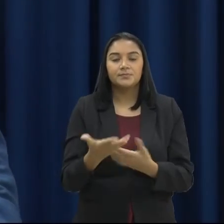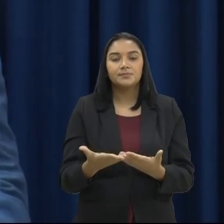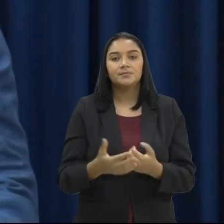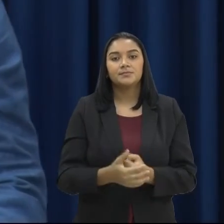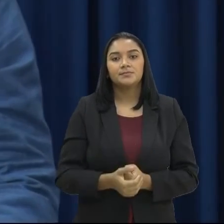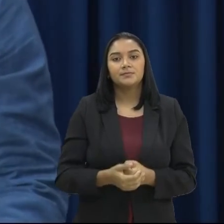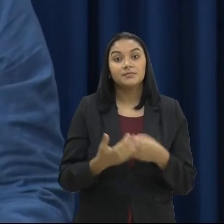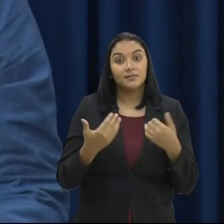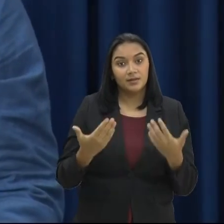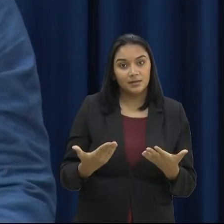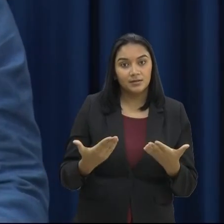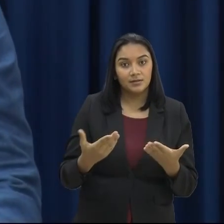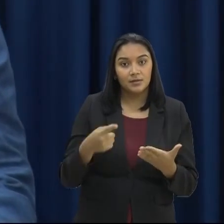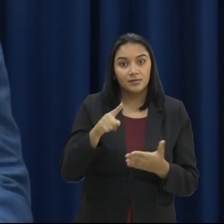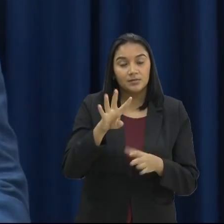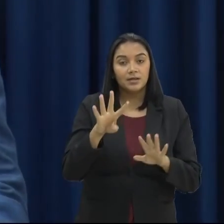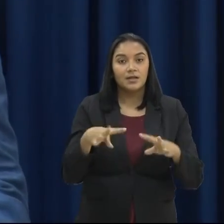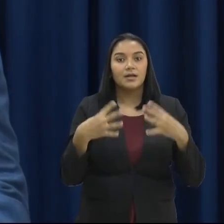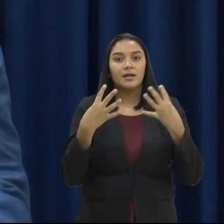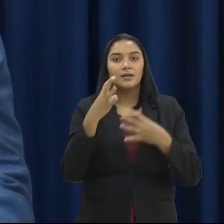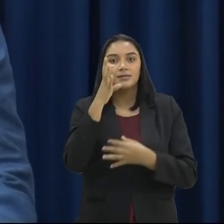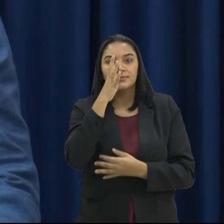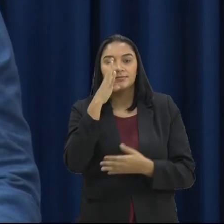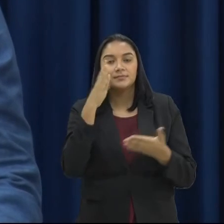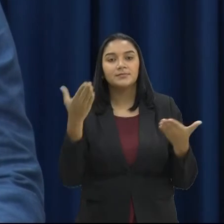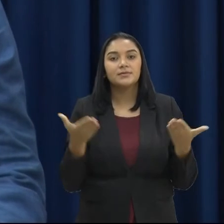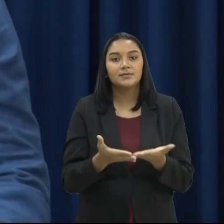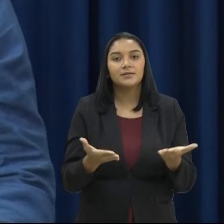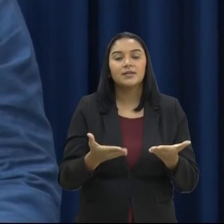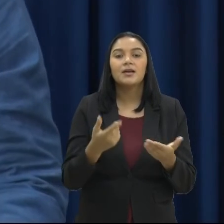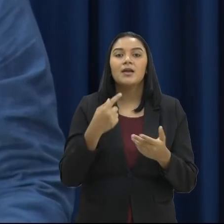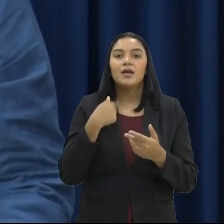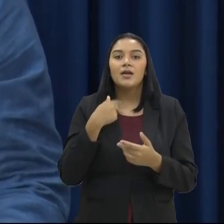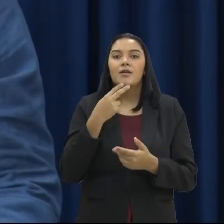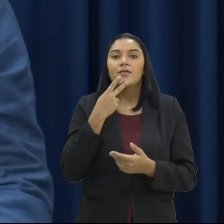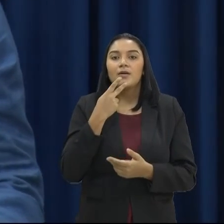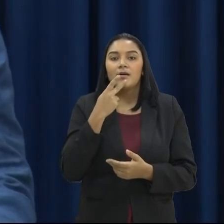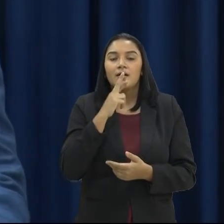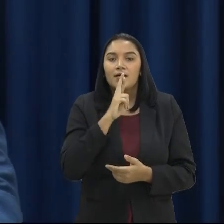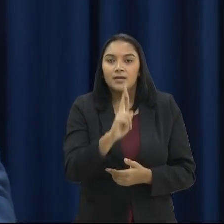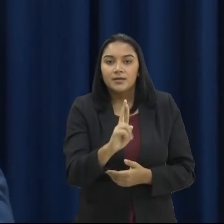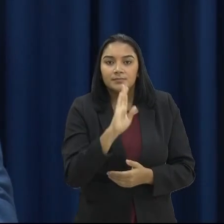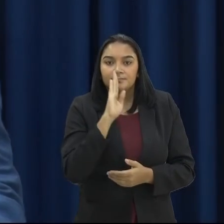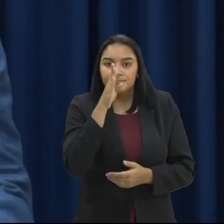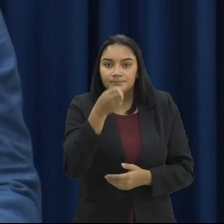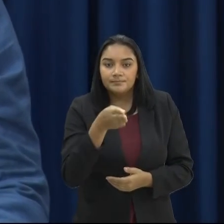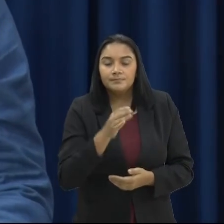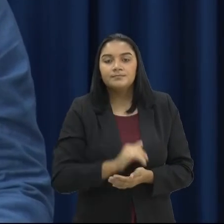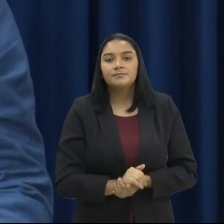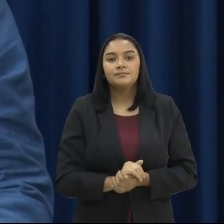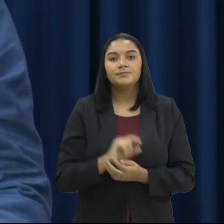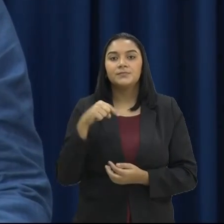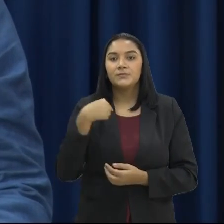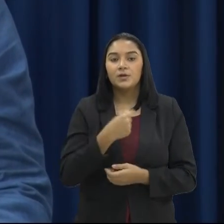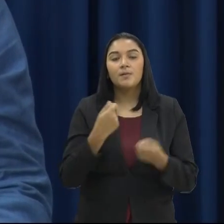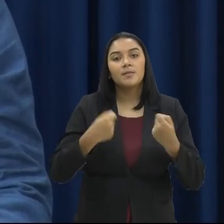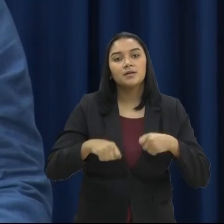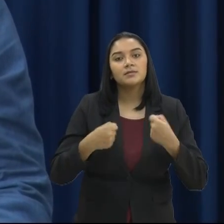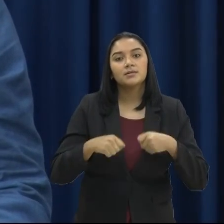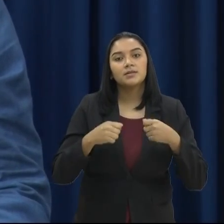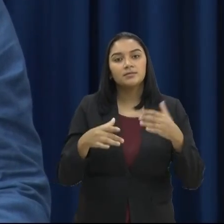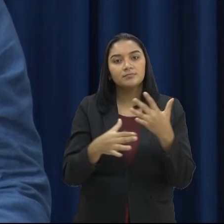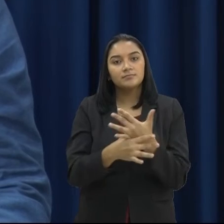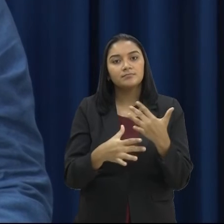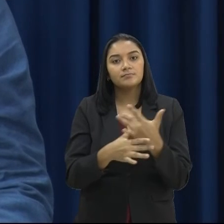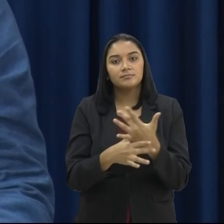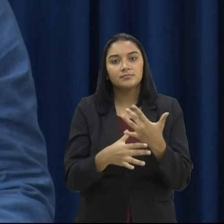Bom, Aristóteles, você deve estar nos assistindo agora e eu vou responder diretamente para você, né? Nós precisamos, enquanto cidade,